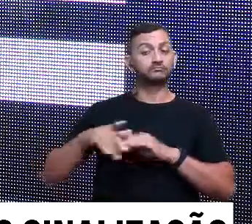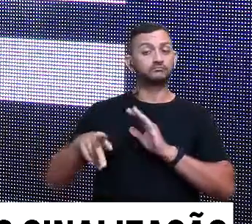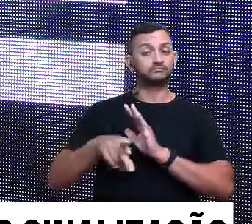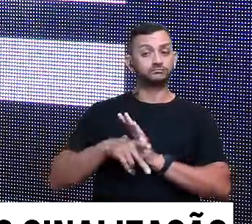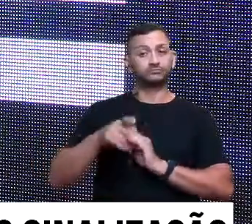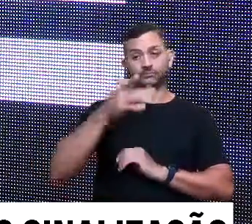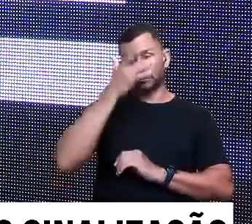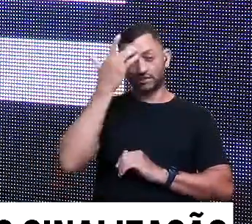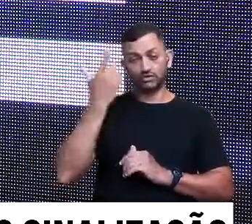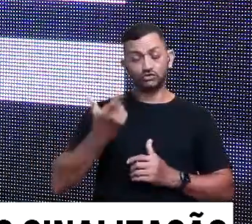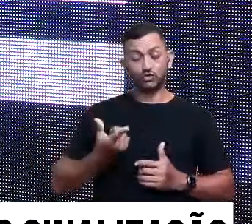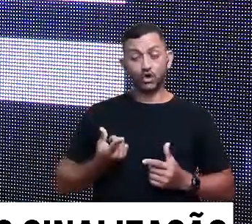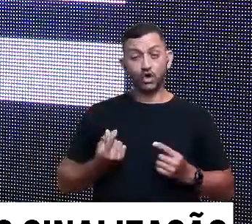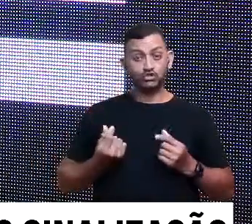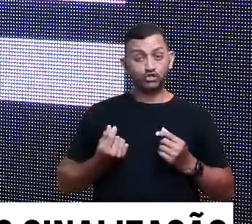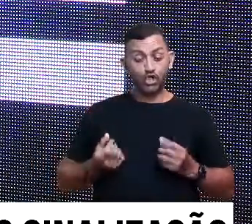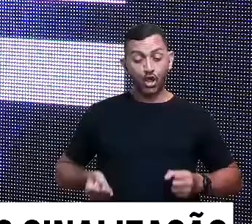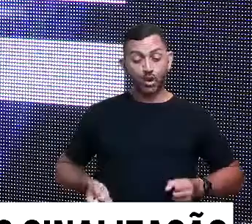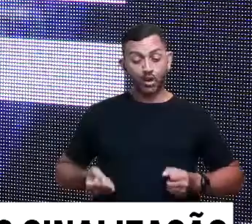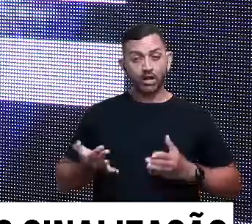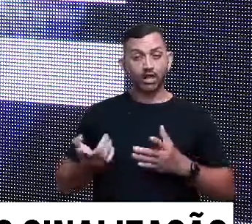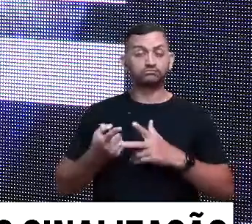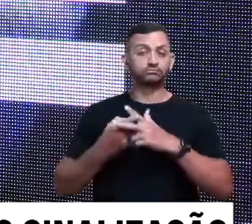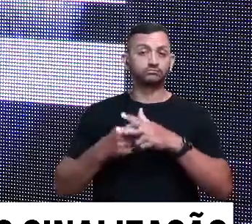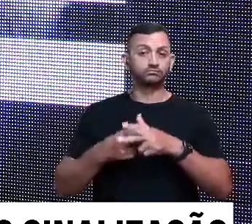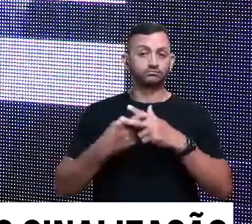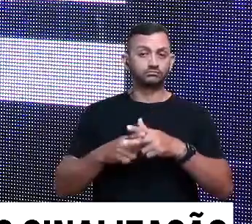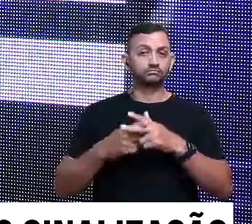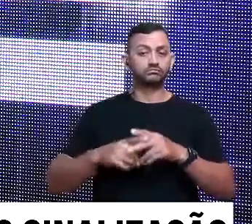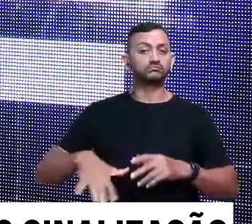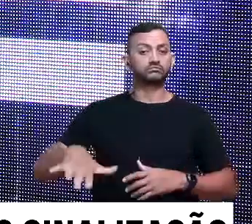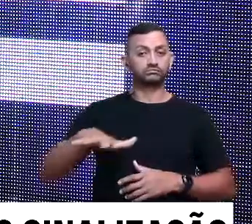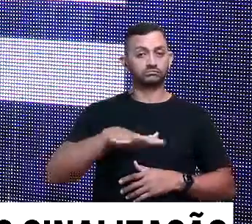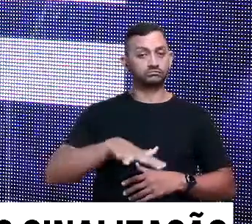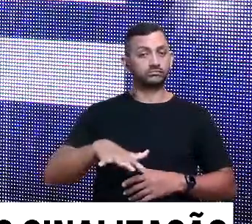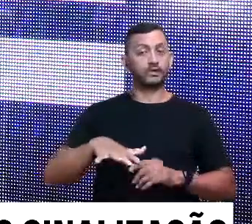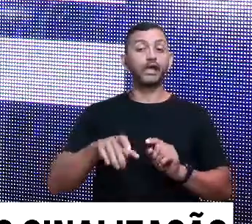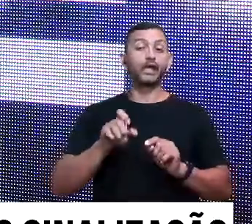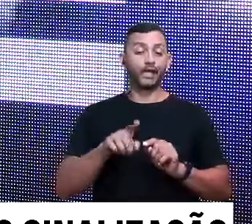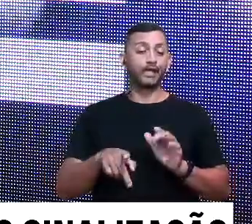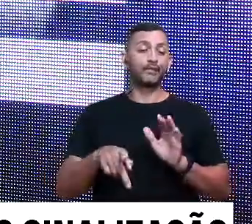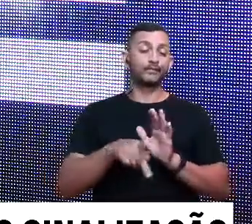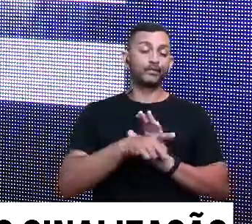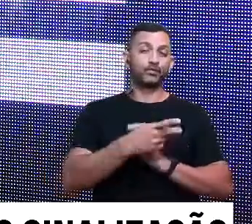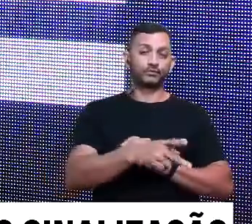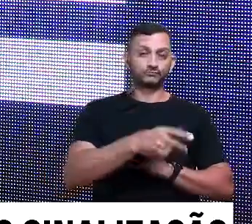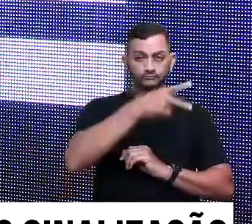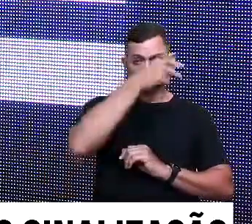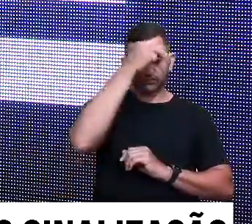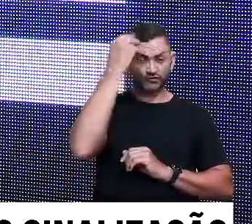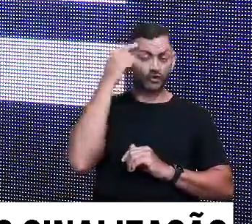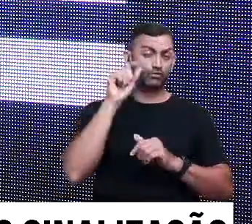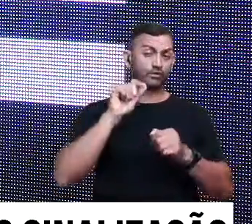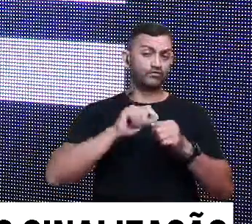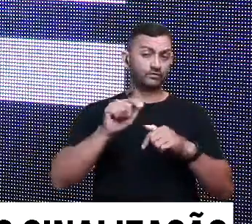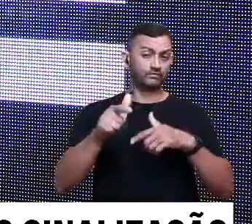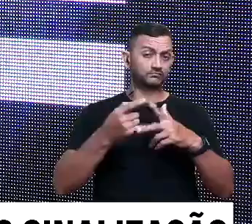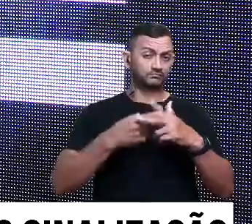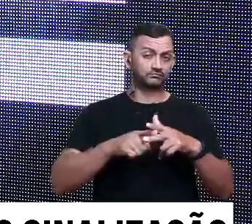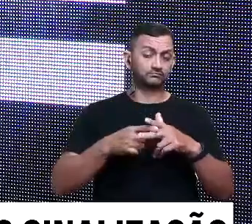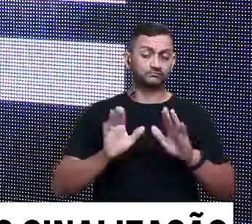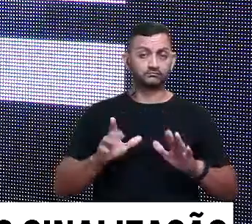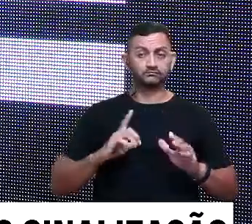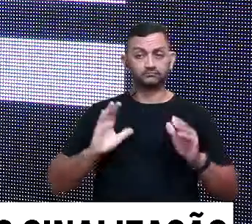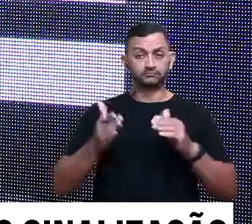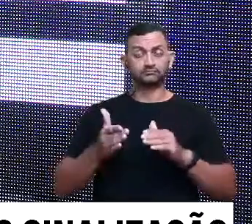próprias pessoas tiram o dinheiro do bolso para fazer manutenção de um local que deveria ser obra pública. Esse caso